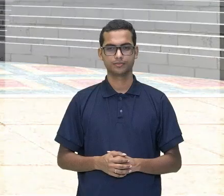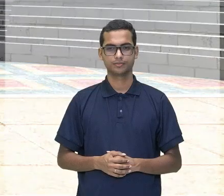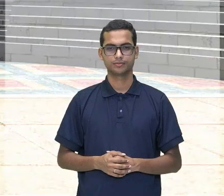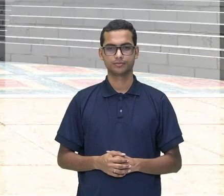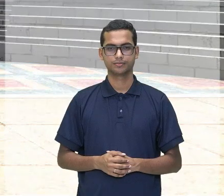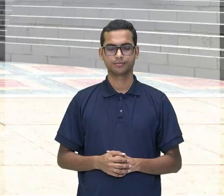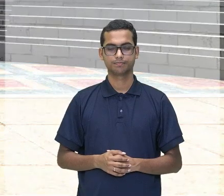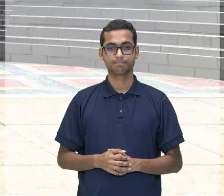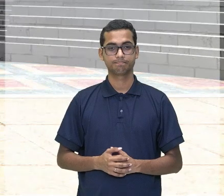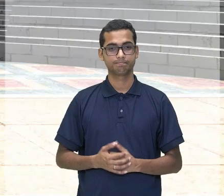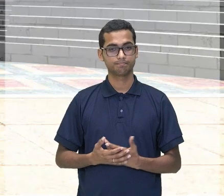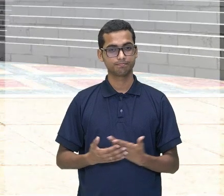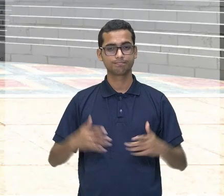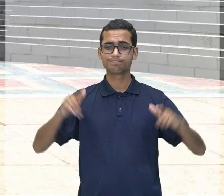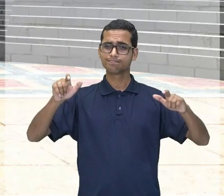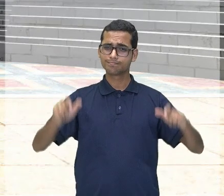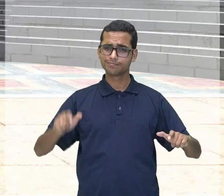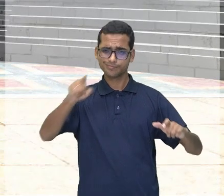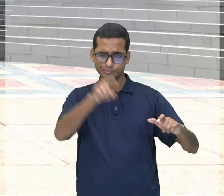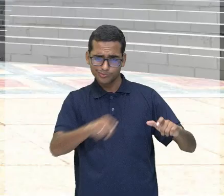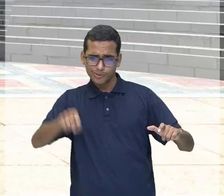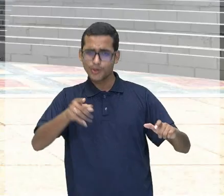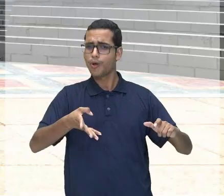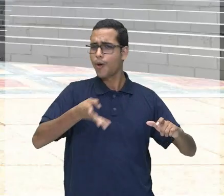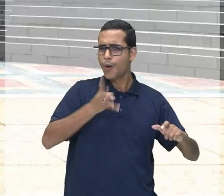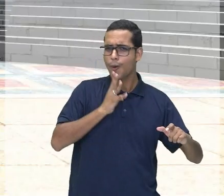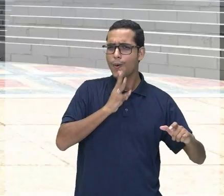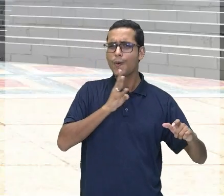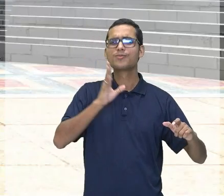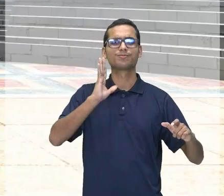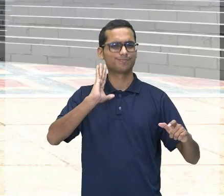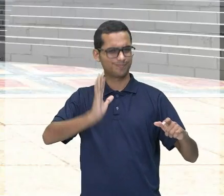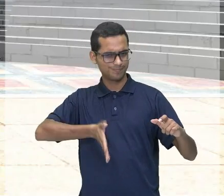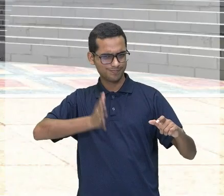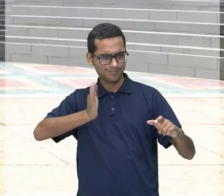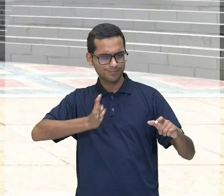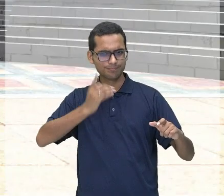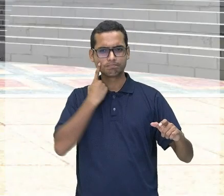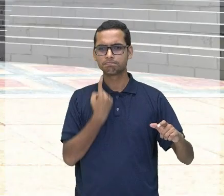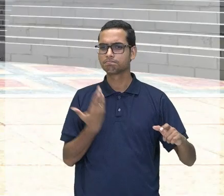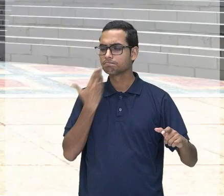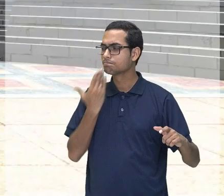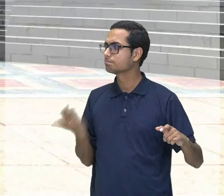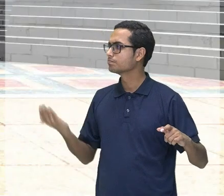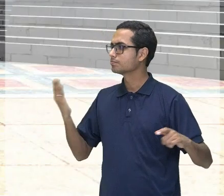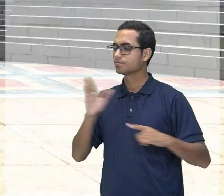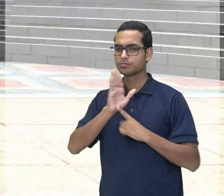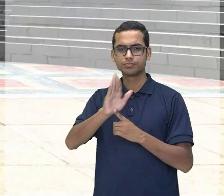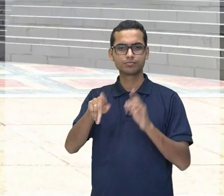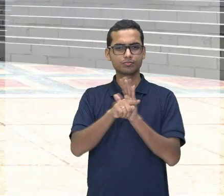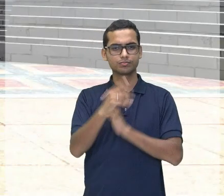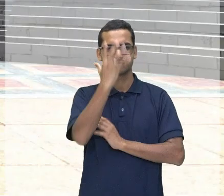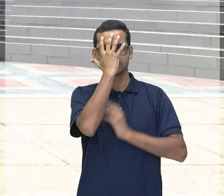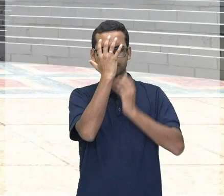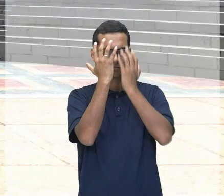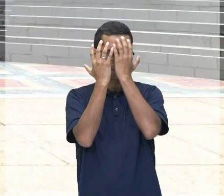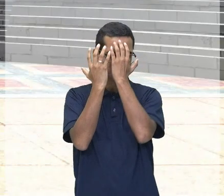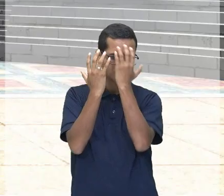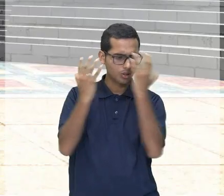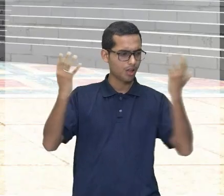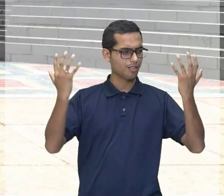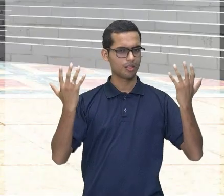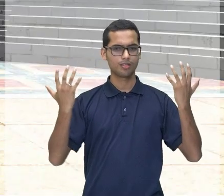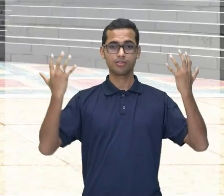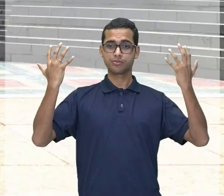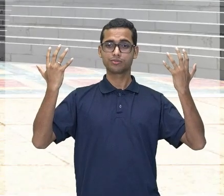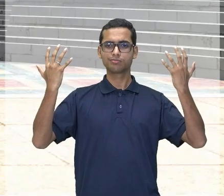Muito bem, estou no lugar aqui que vocês já conhecem, né? Trazendo aqui duas máscaras um pouco conhecidas